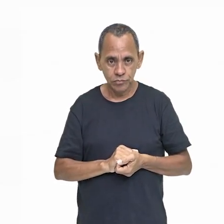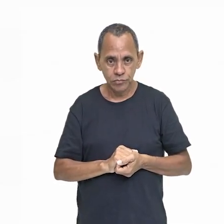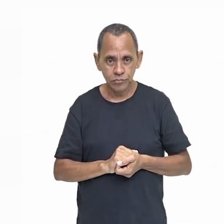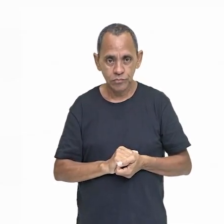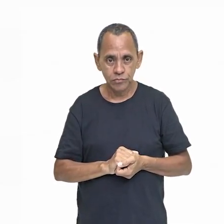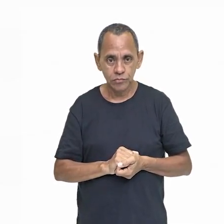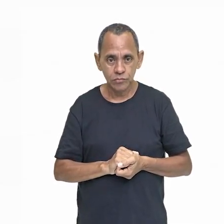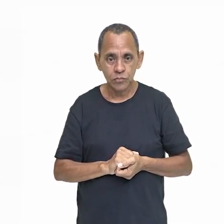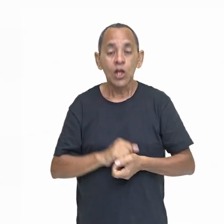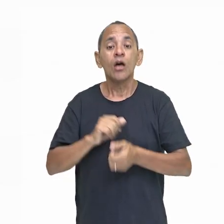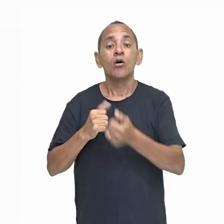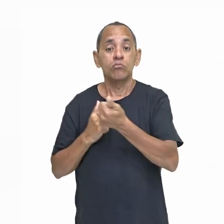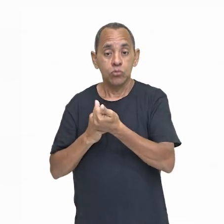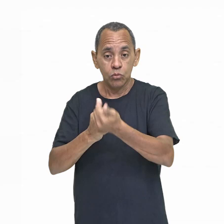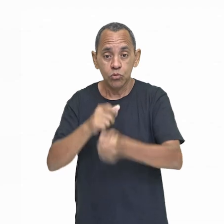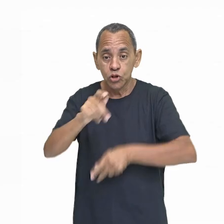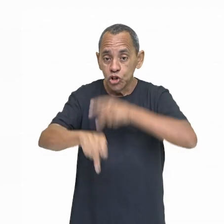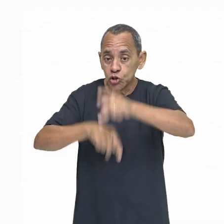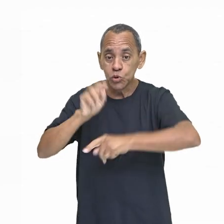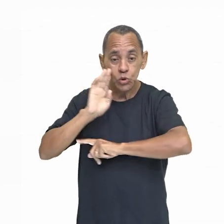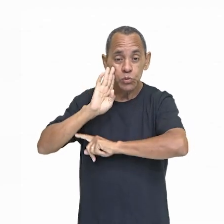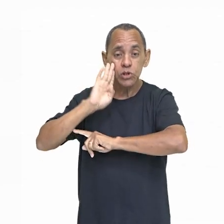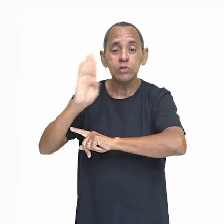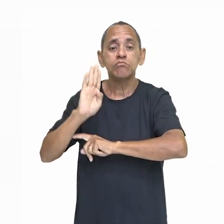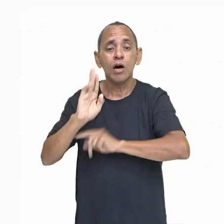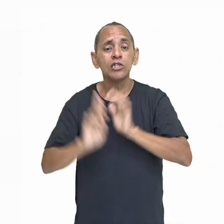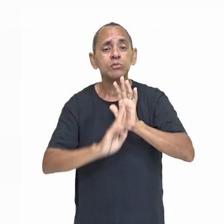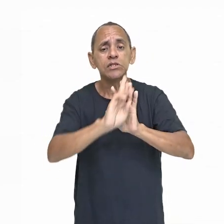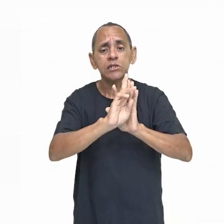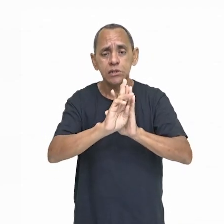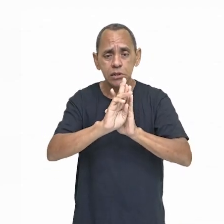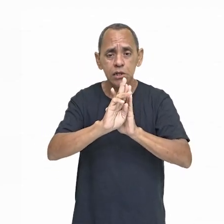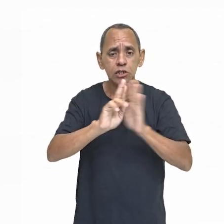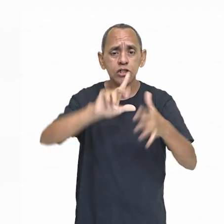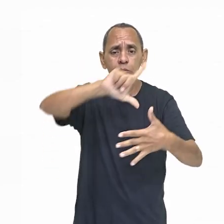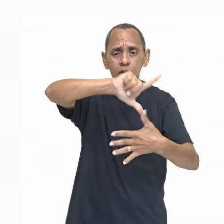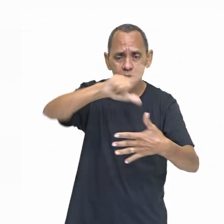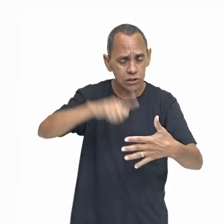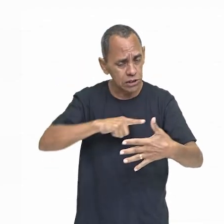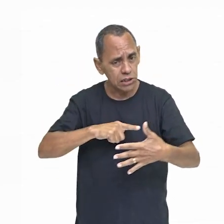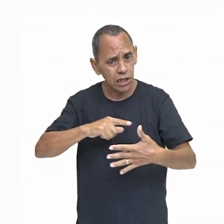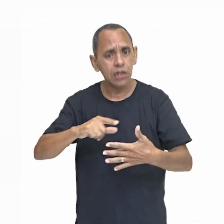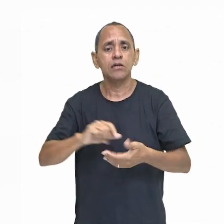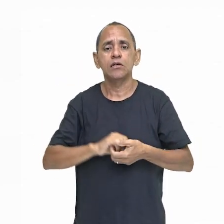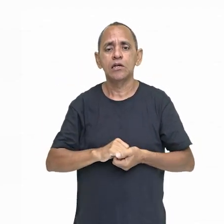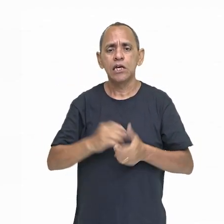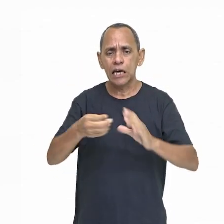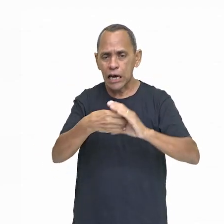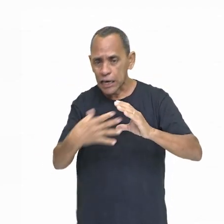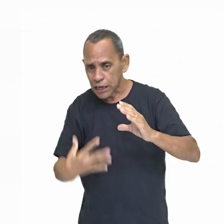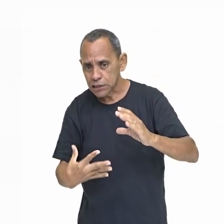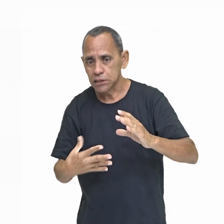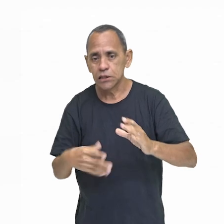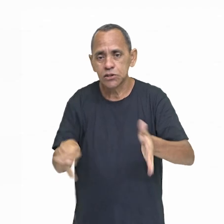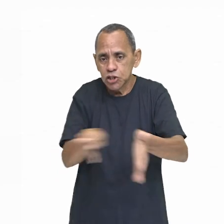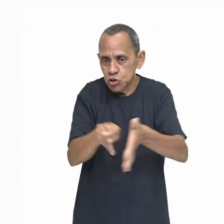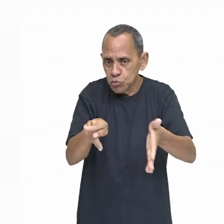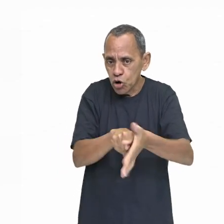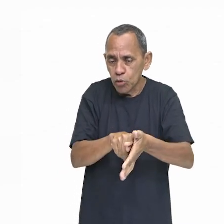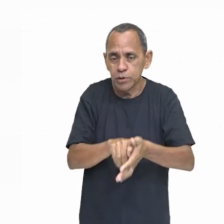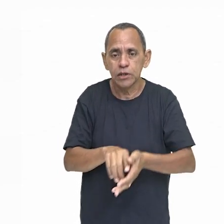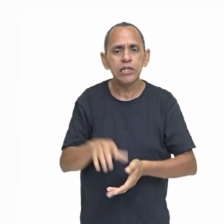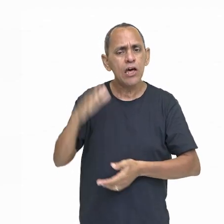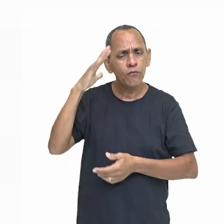seus principais representantes da América Latina, eles têm essas características. Como já dissemos, este